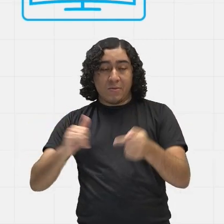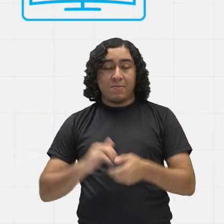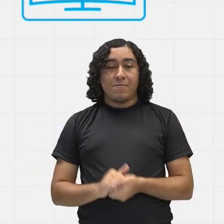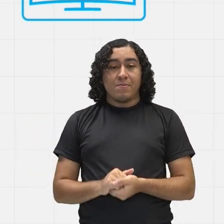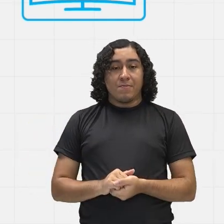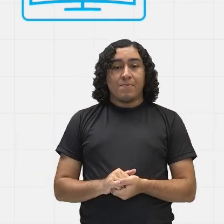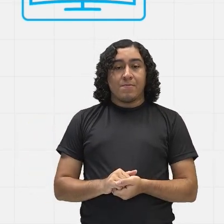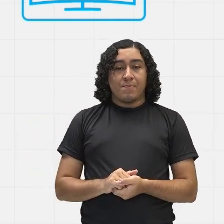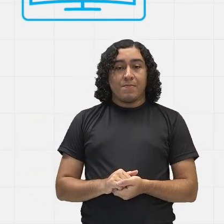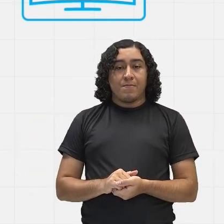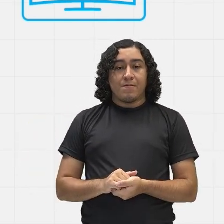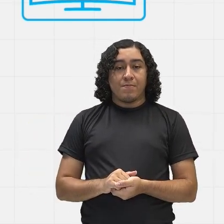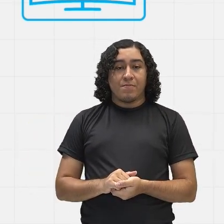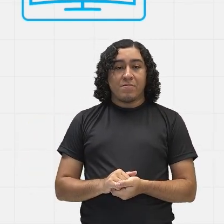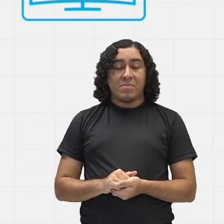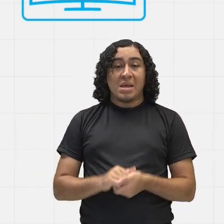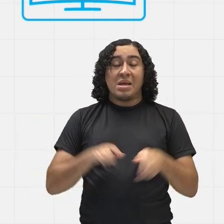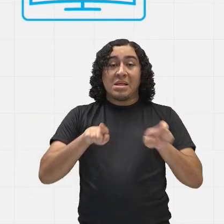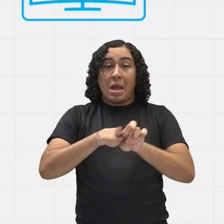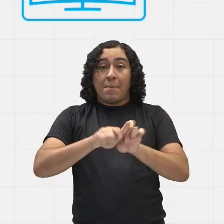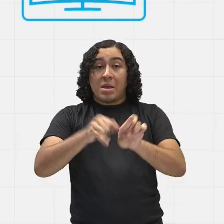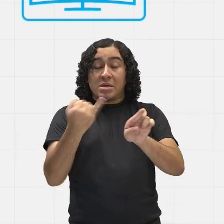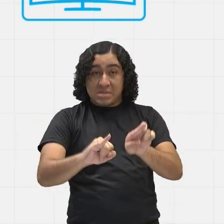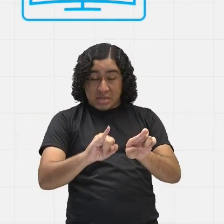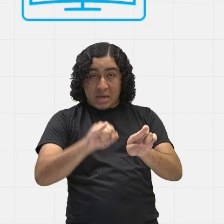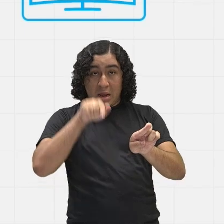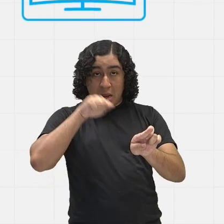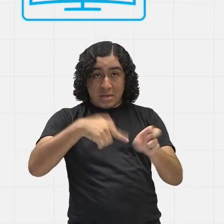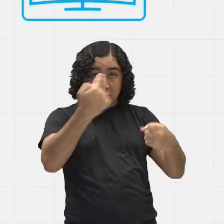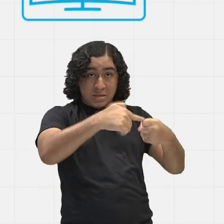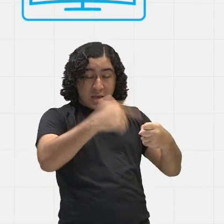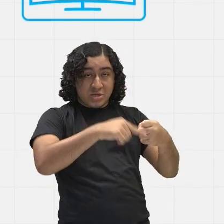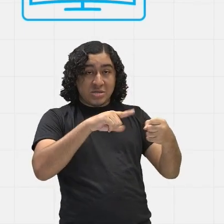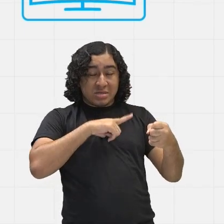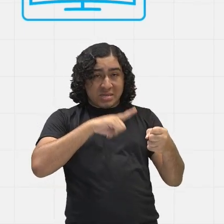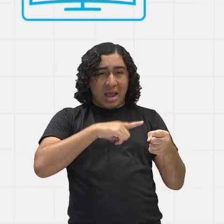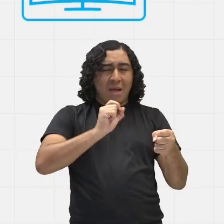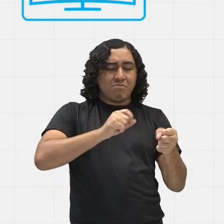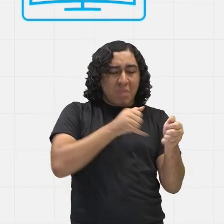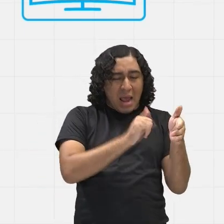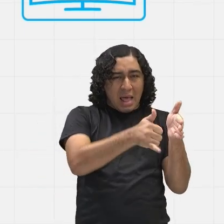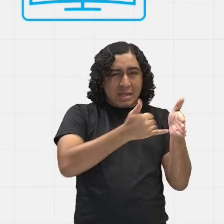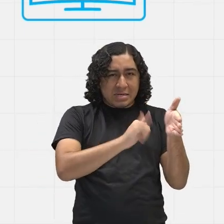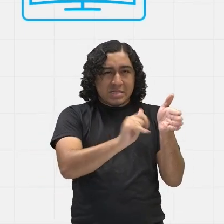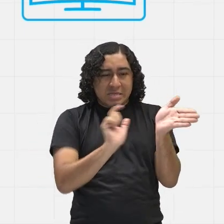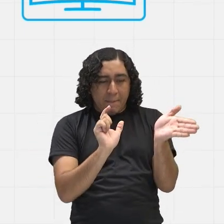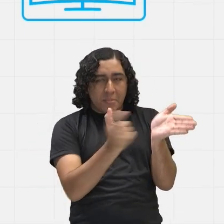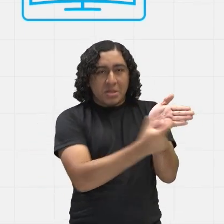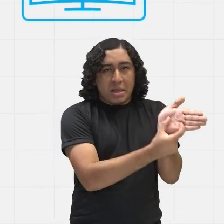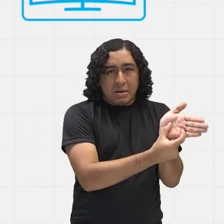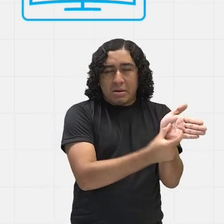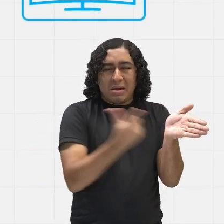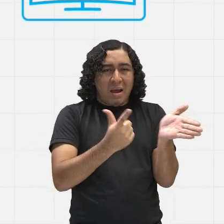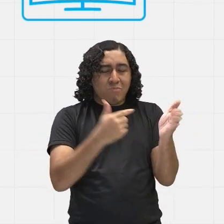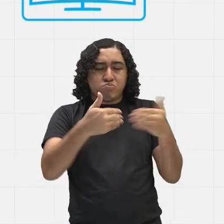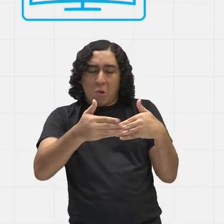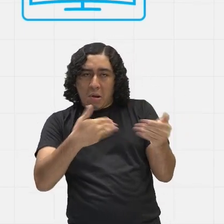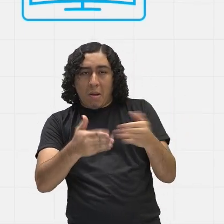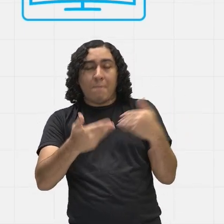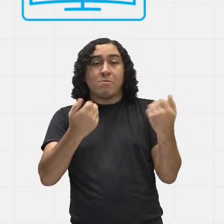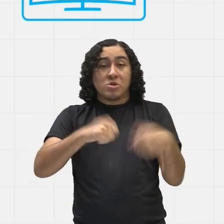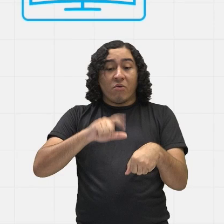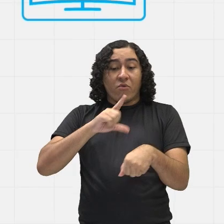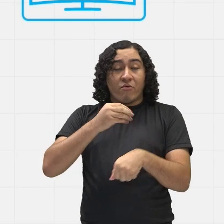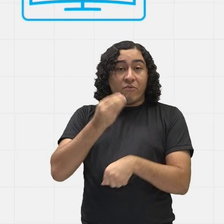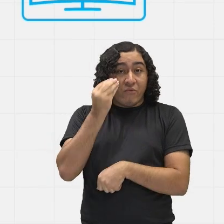localidades que possuem gerador de energia, luz para todos, equipamentos que estiverem conectados em um no-break ou estabilizador, você pode testar em